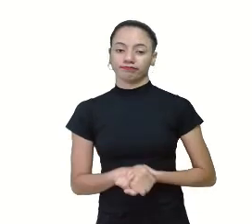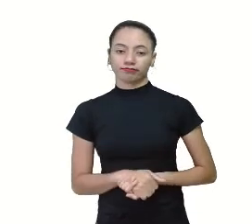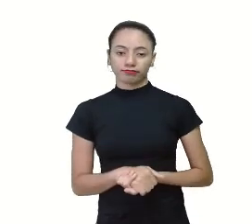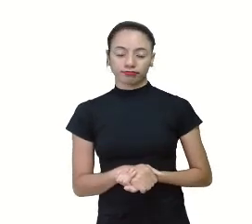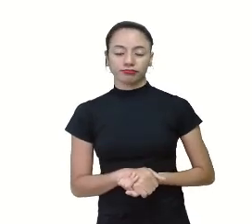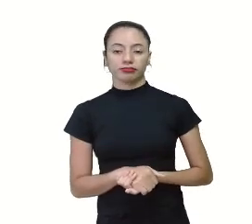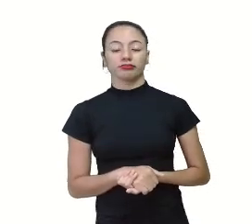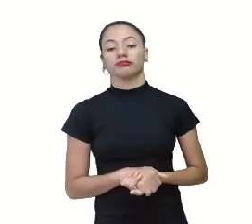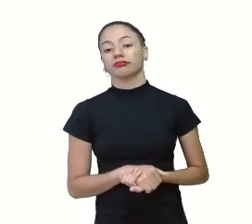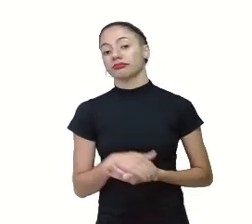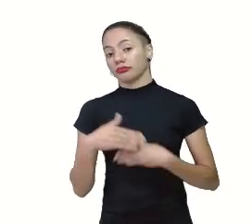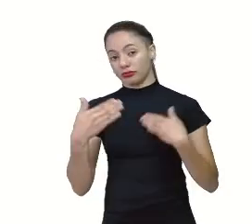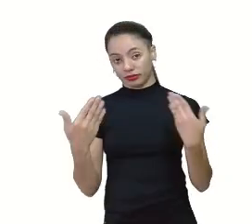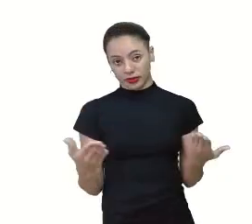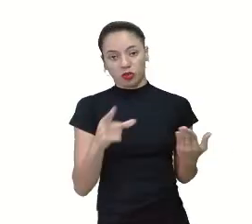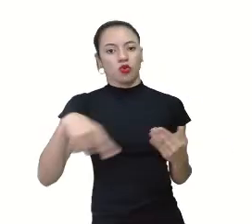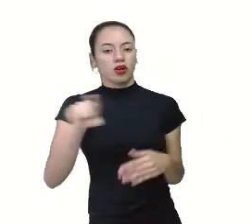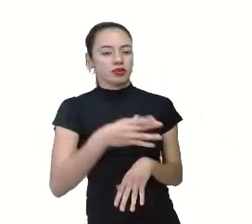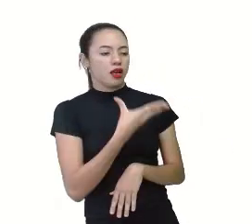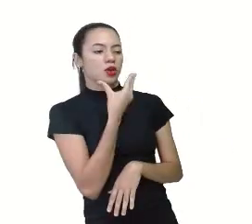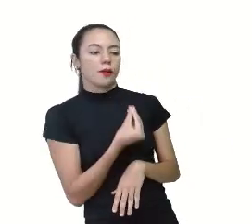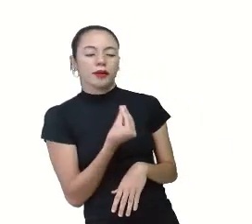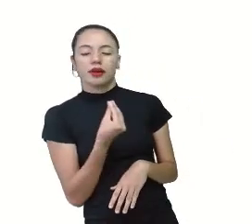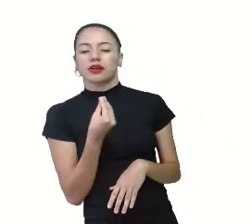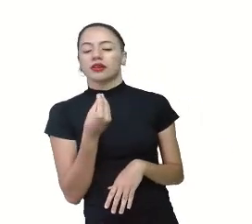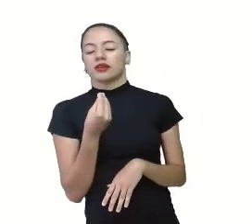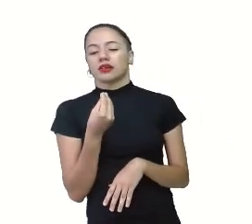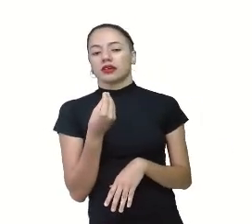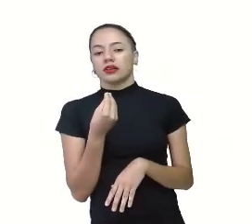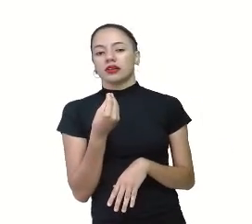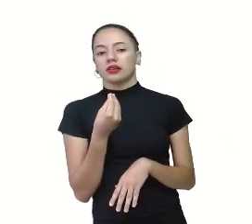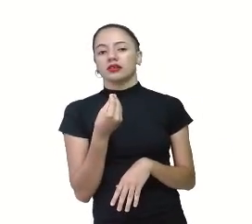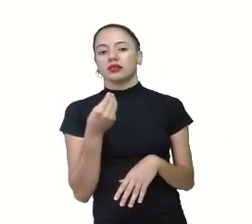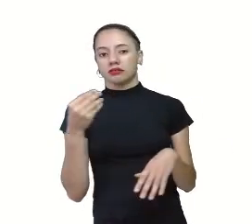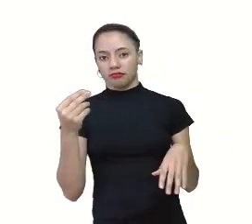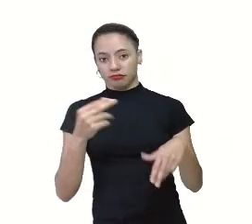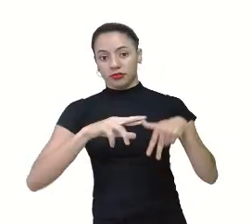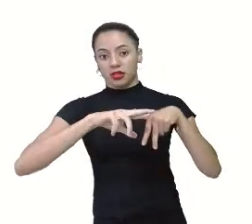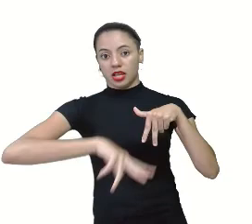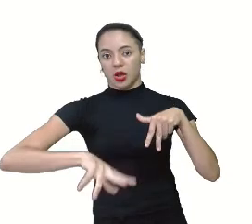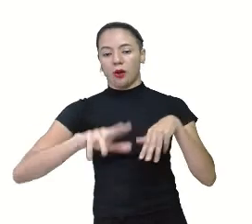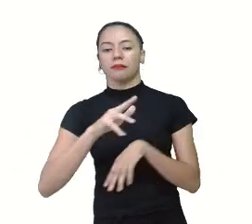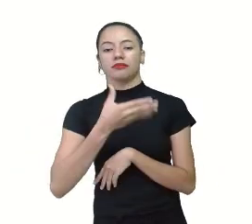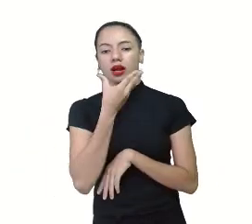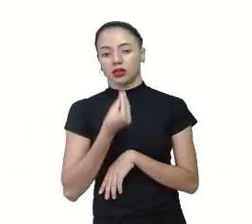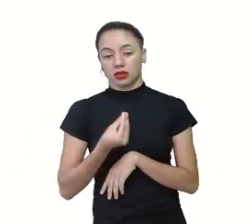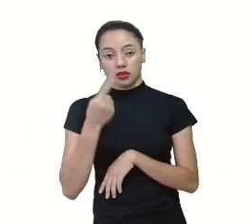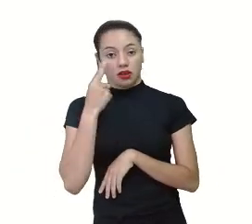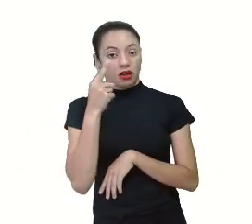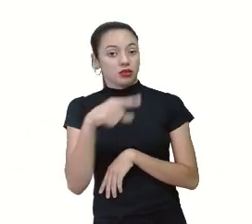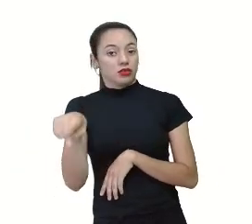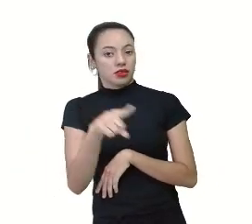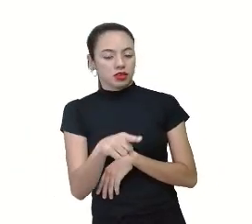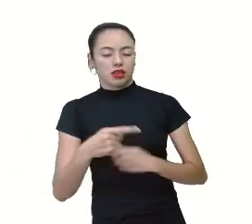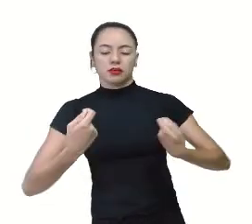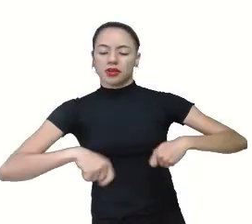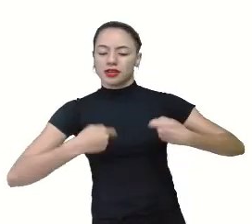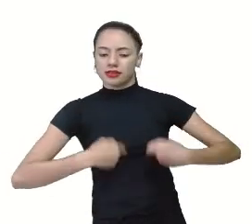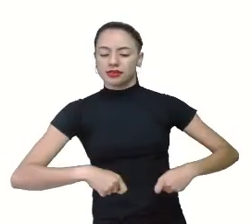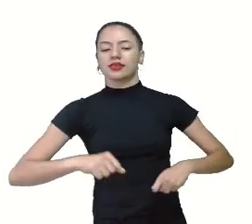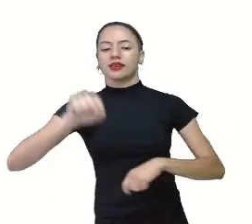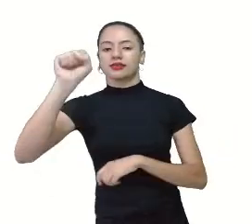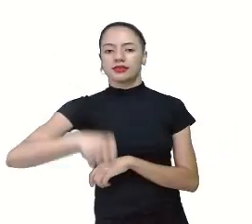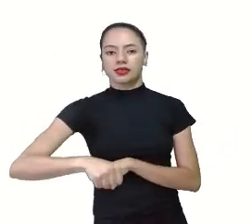quando a gente rapazes, né, trazendo para o sexo masculino, a gente tem que sim se importar